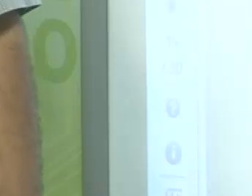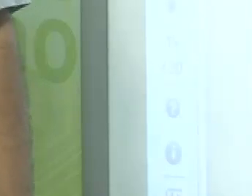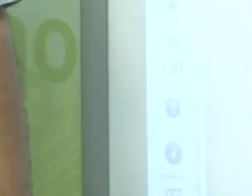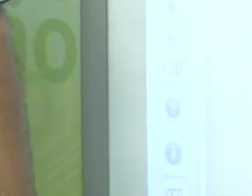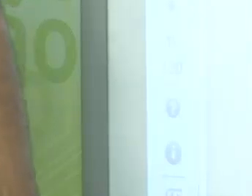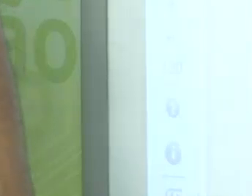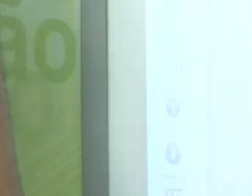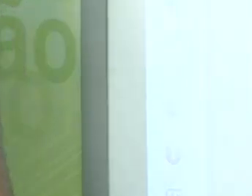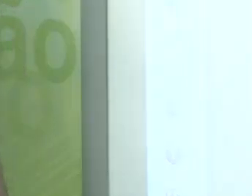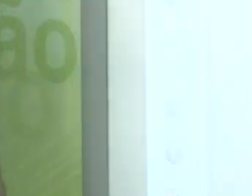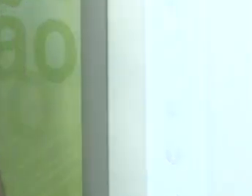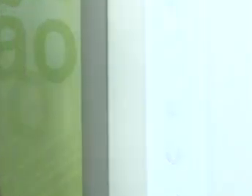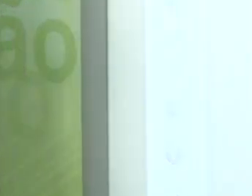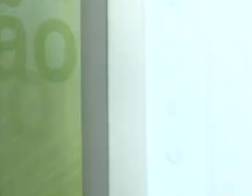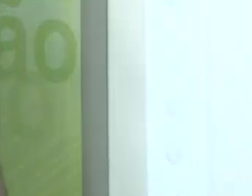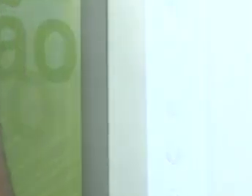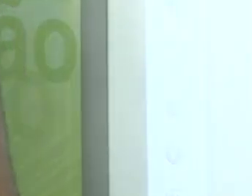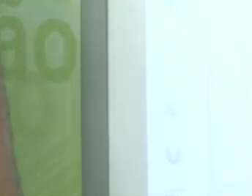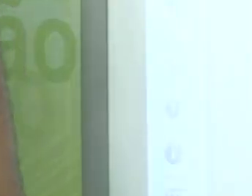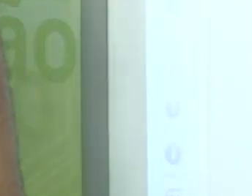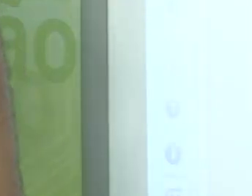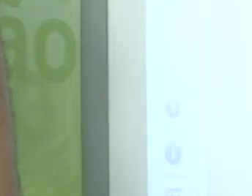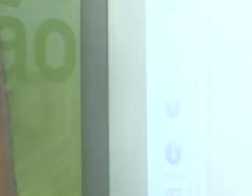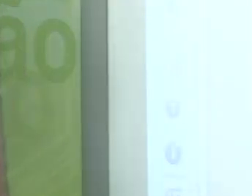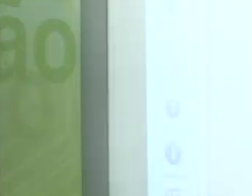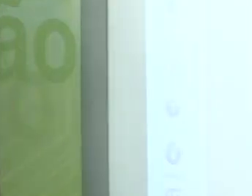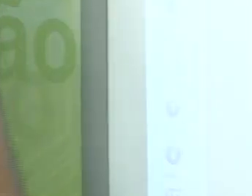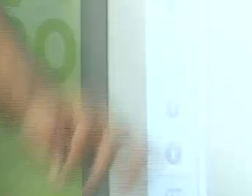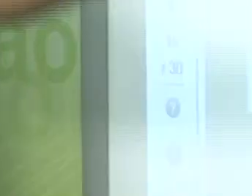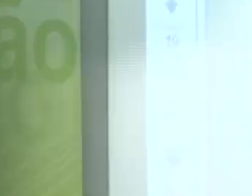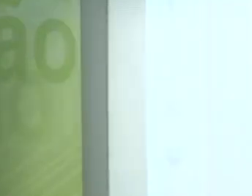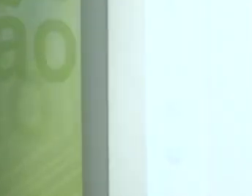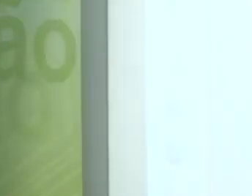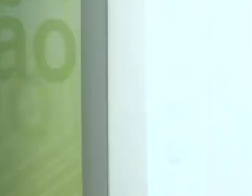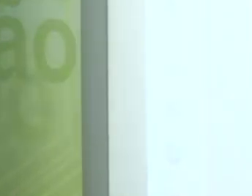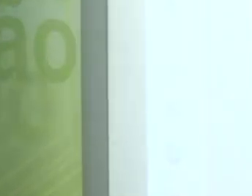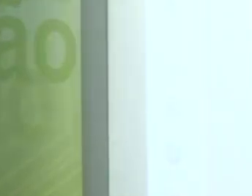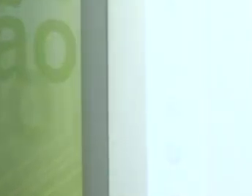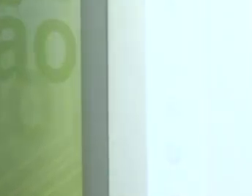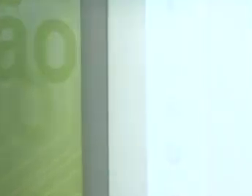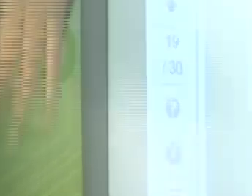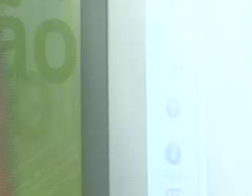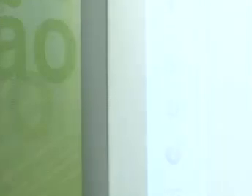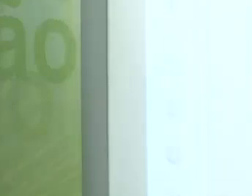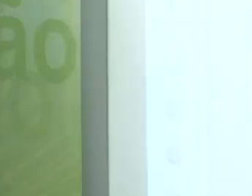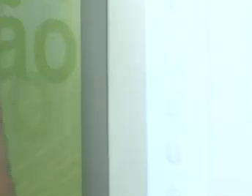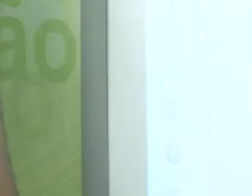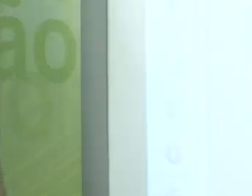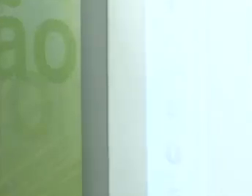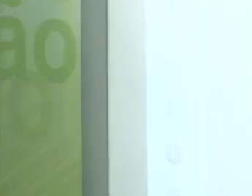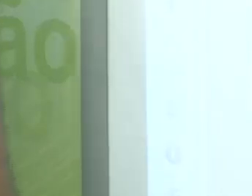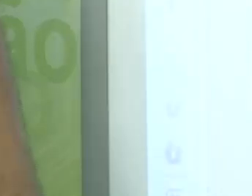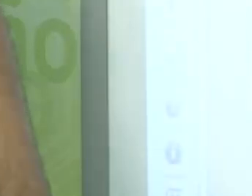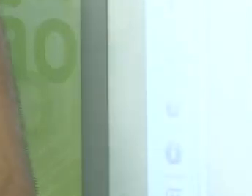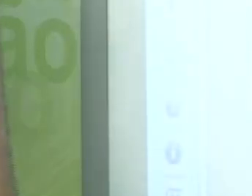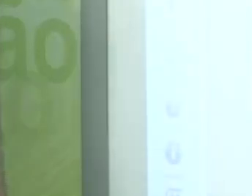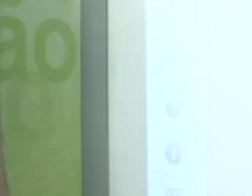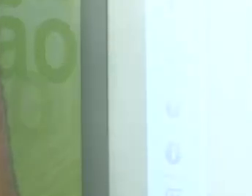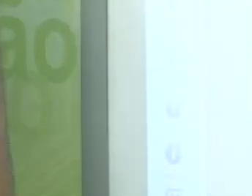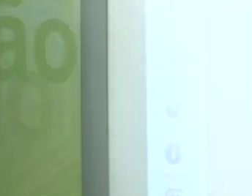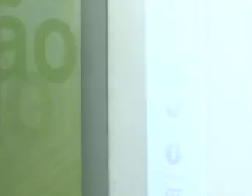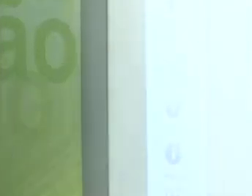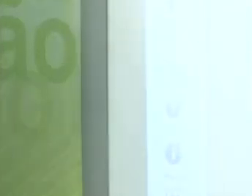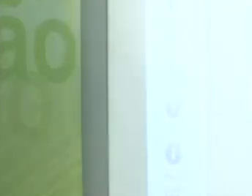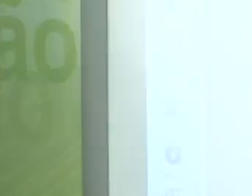casa inteligente, né, que vai acender a luz, ligar o ar-condicionado na temperatura certa, na hora certa, ligar